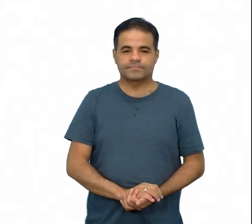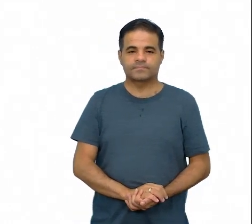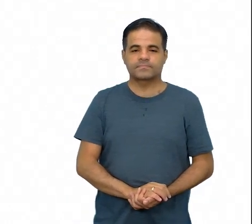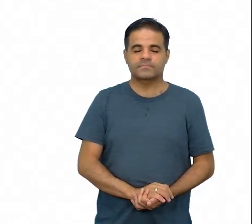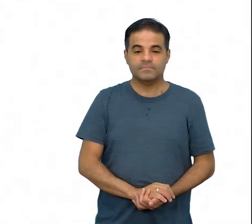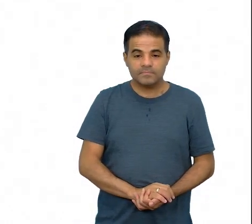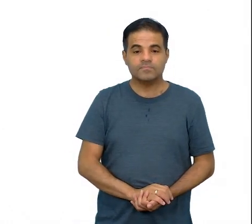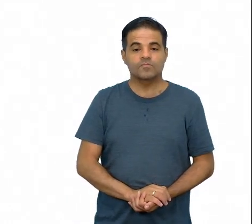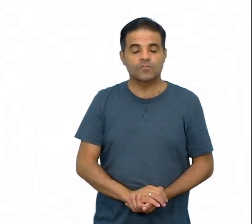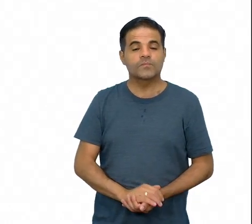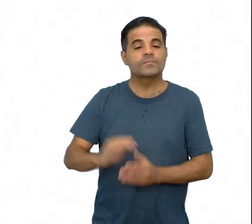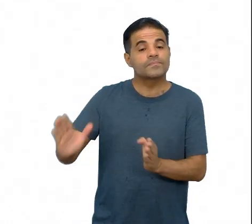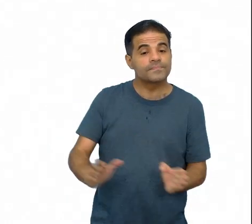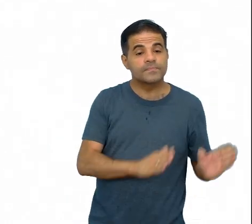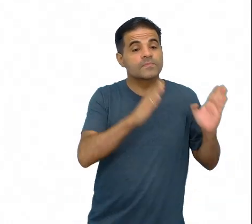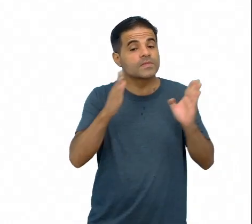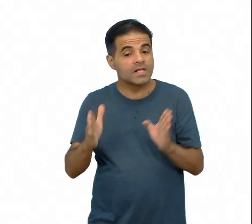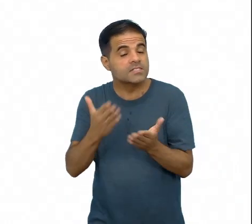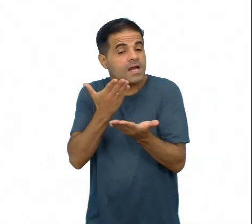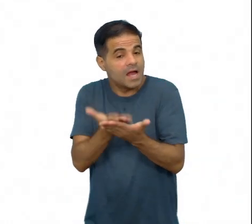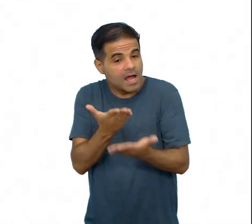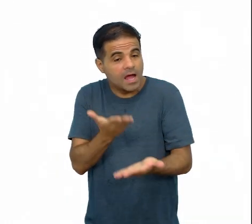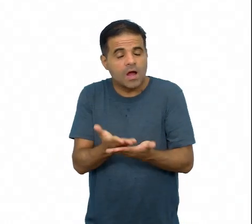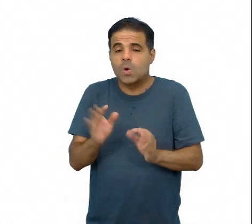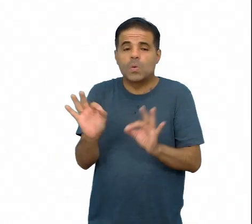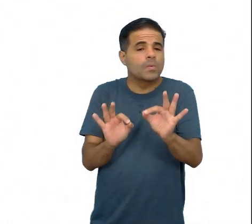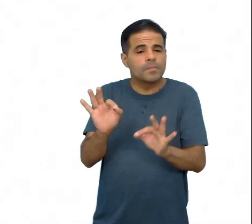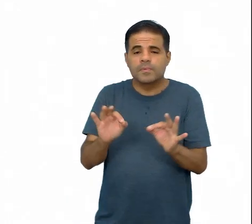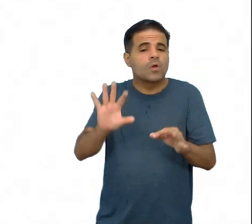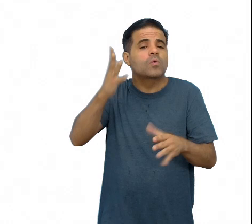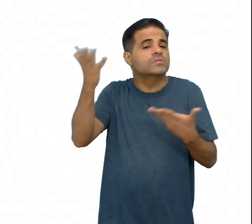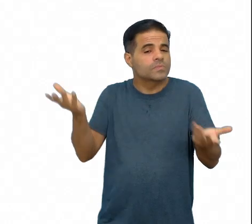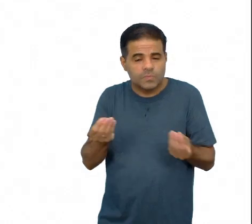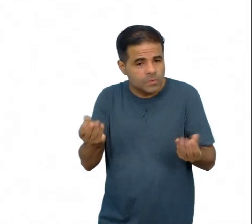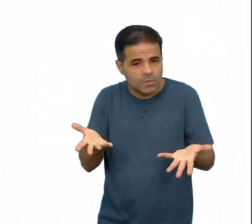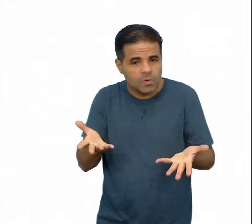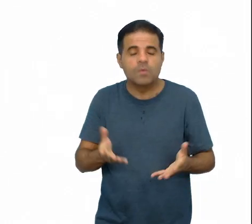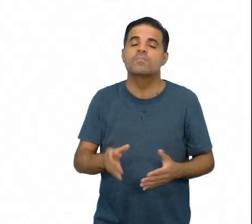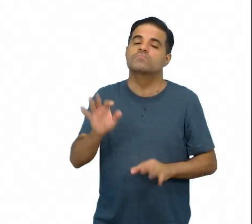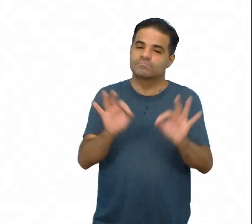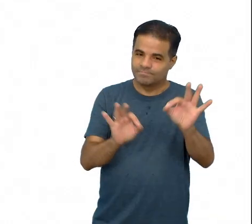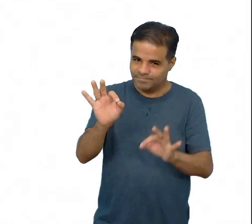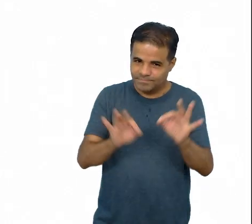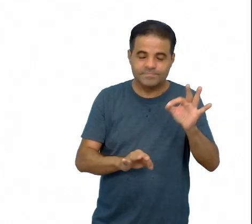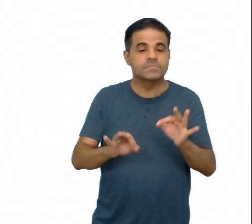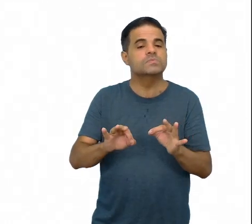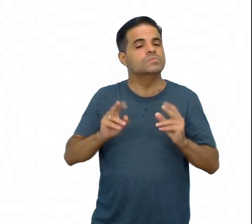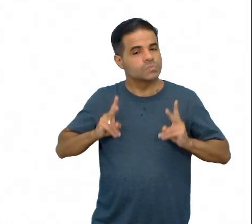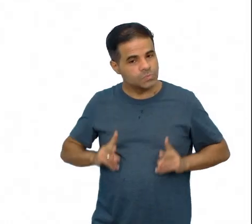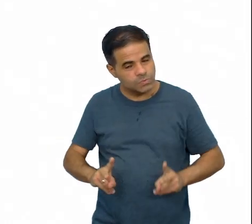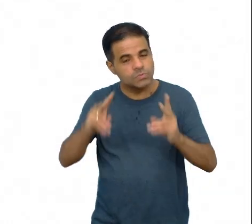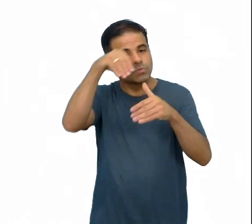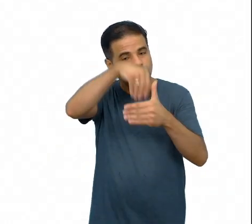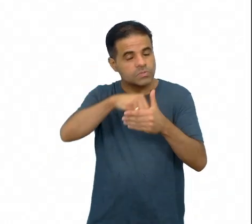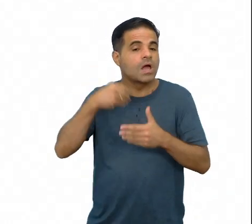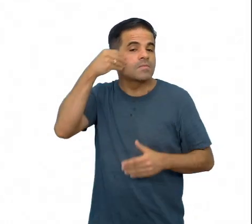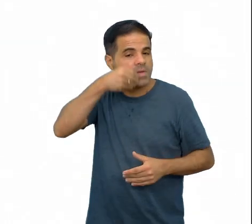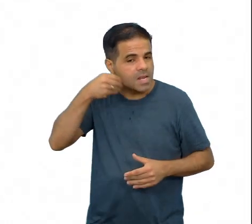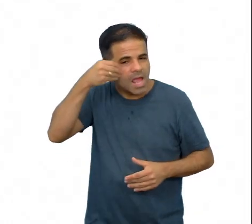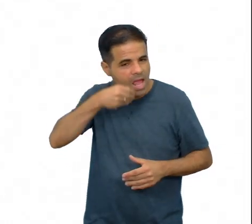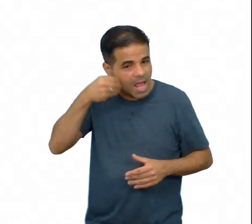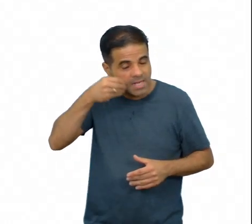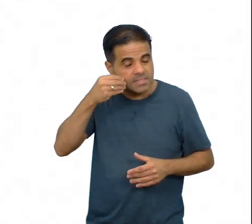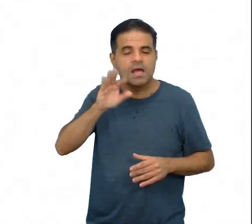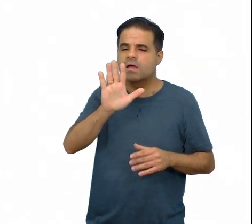tá? E durante a aula, né? Durante a aula, realização das mini lições contida nas experiências.